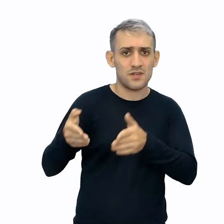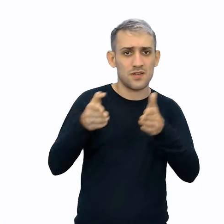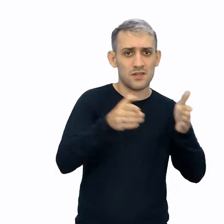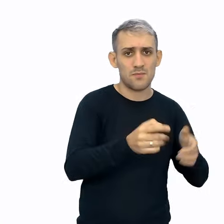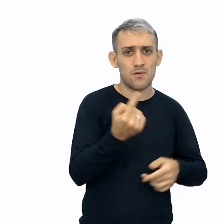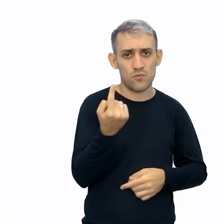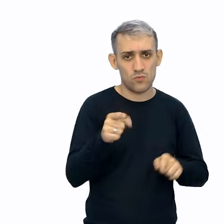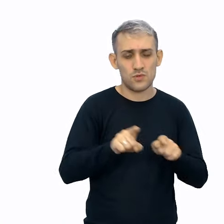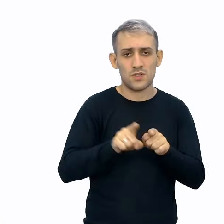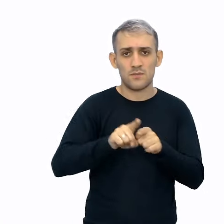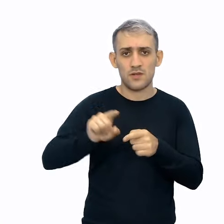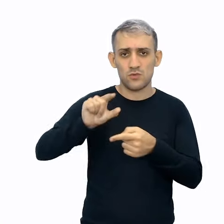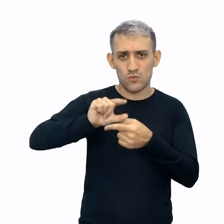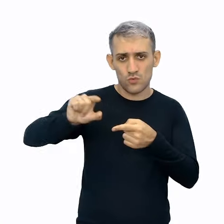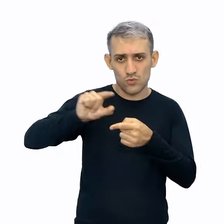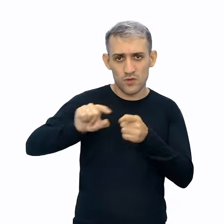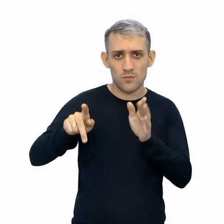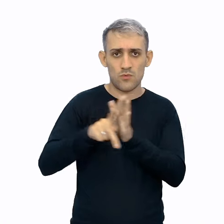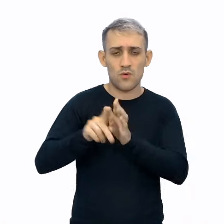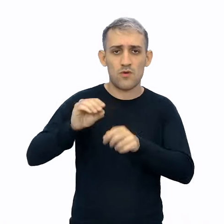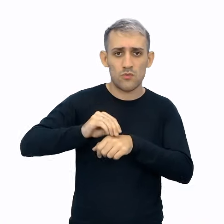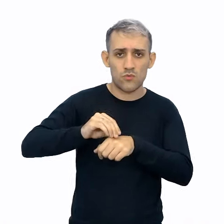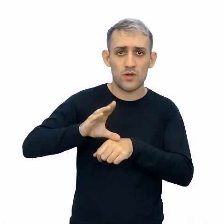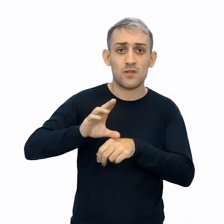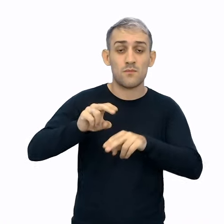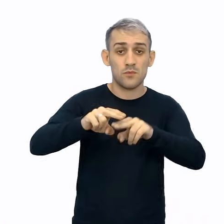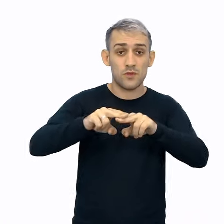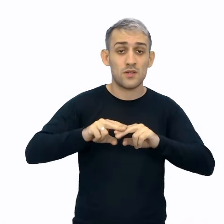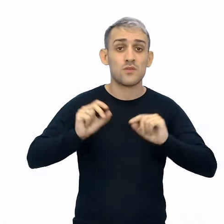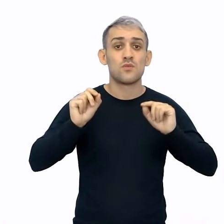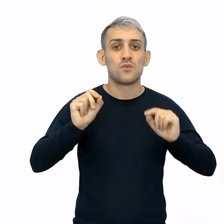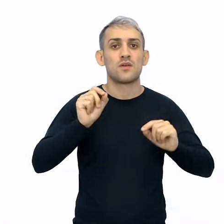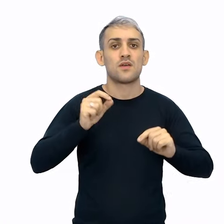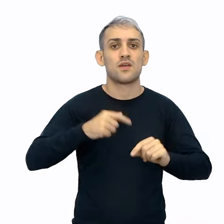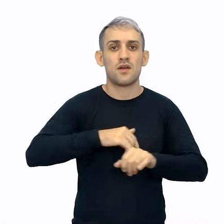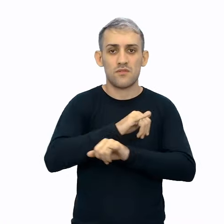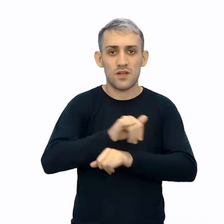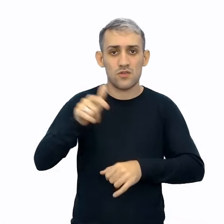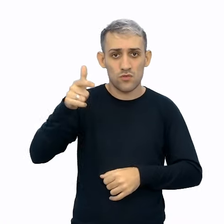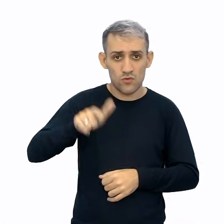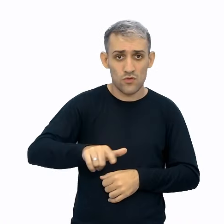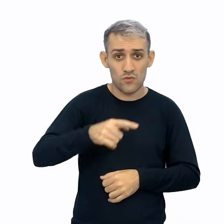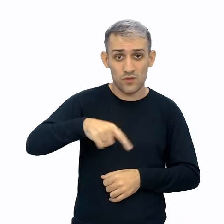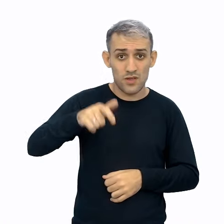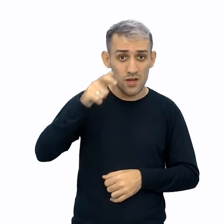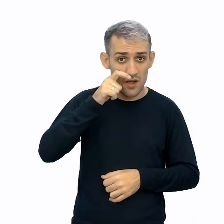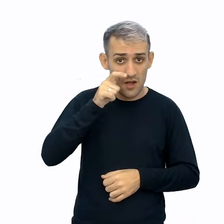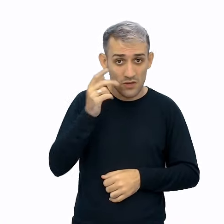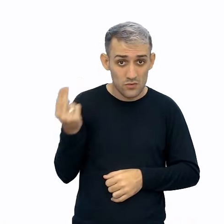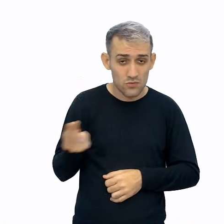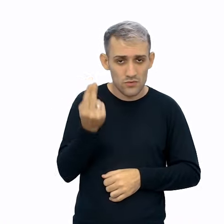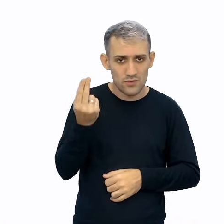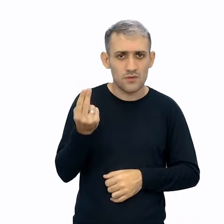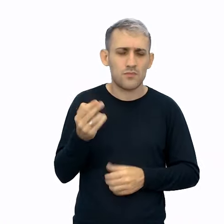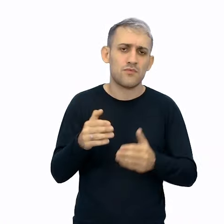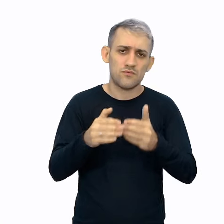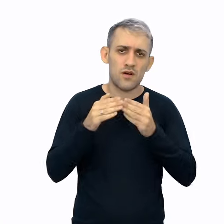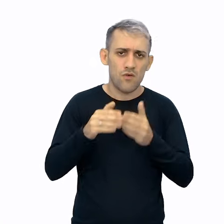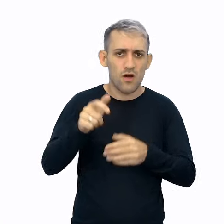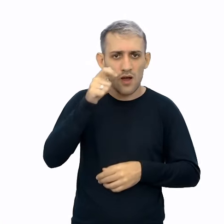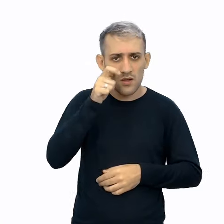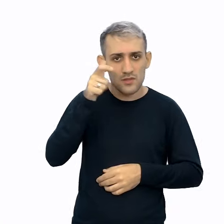nas pilas do conhecimento por isso aqui eu reitero para quem não pôde assistir ainda que assistam né no